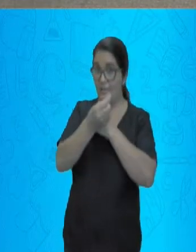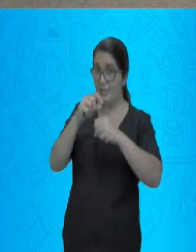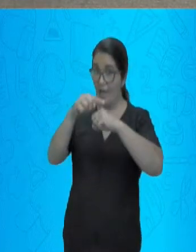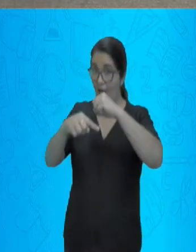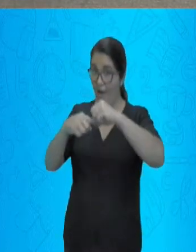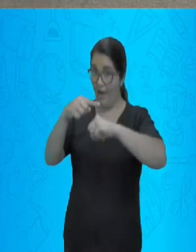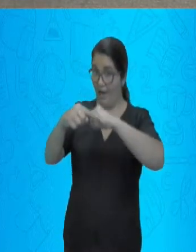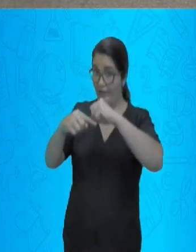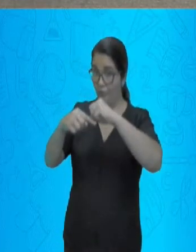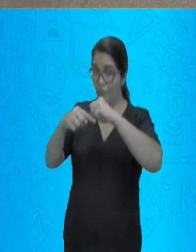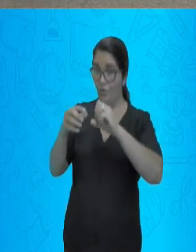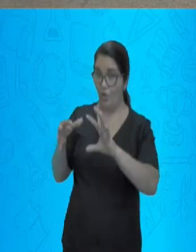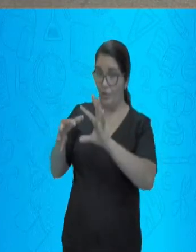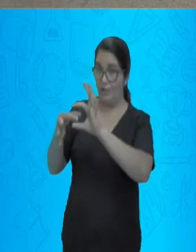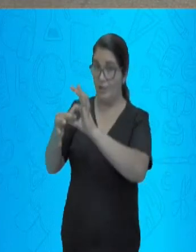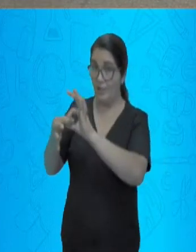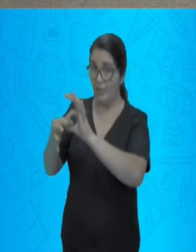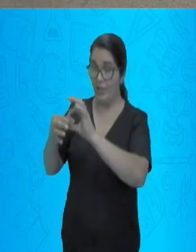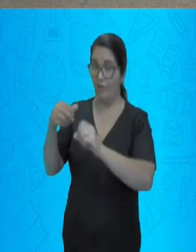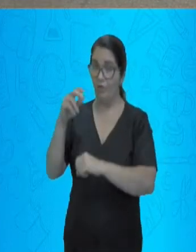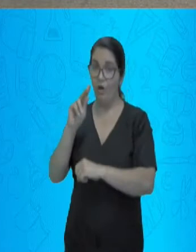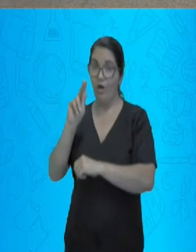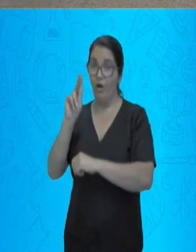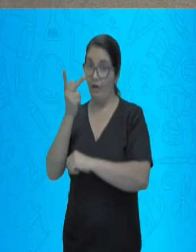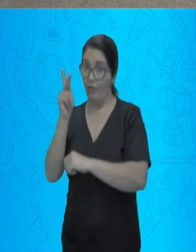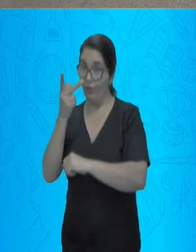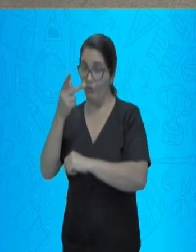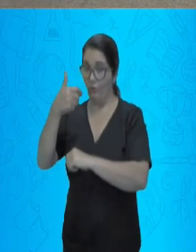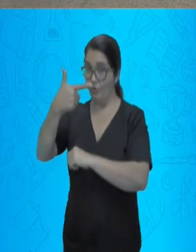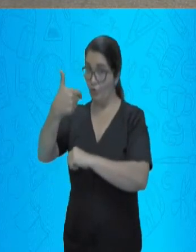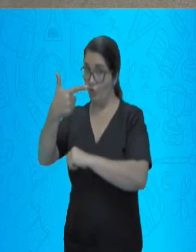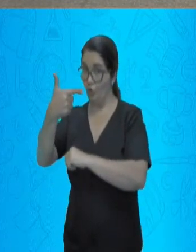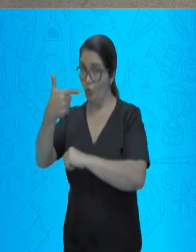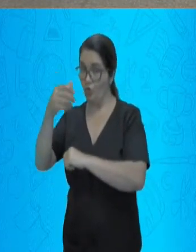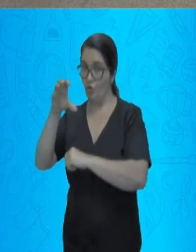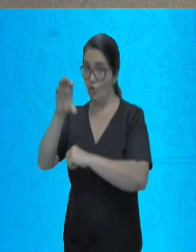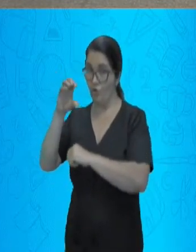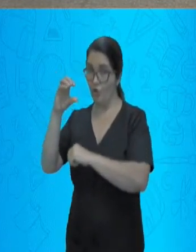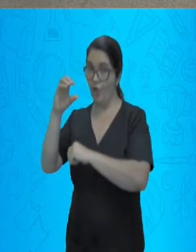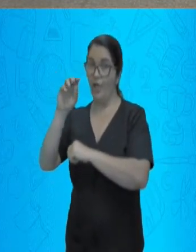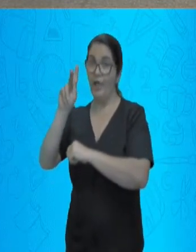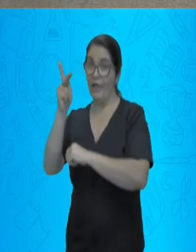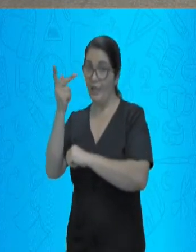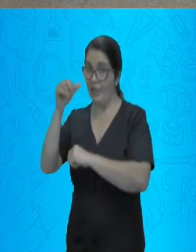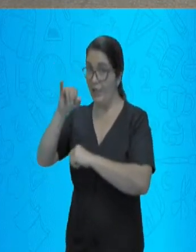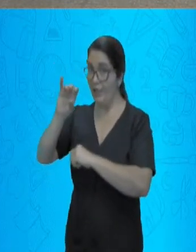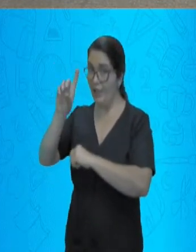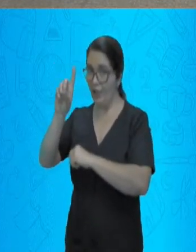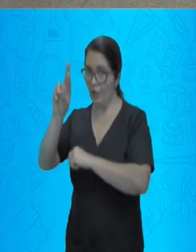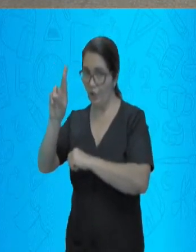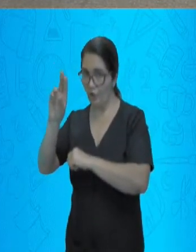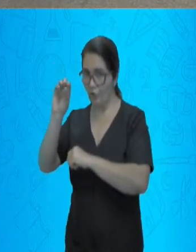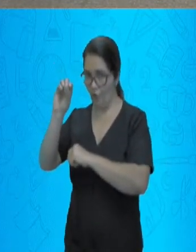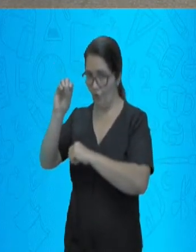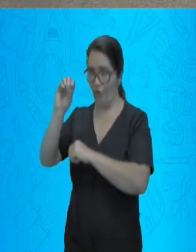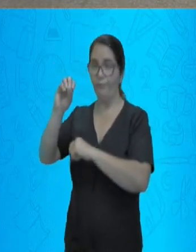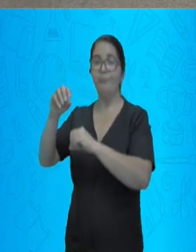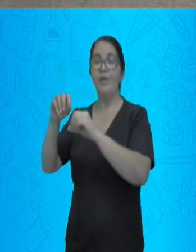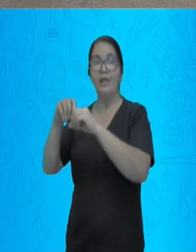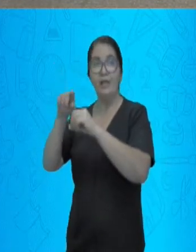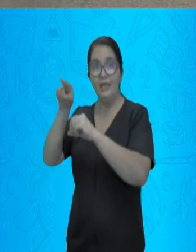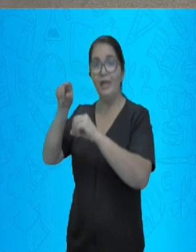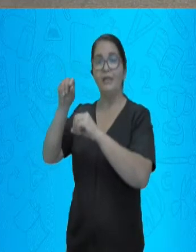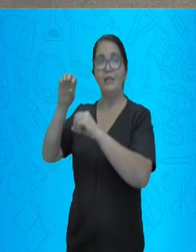estão ligados a 12 átomos do elemento químico hidrogênio e, novamente, a 6 átomos do elemento